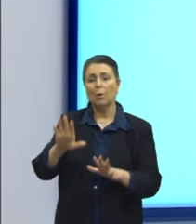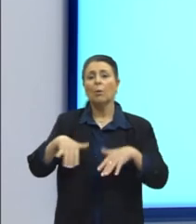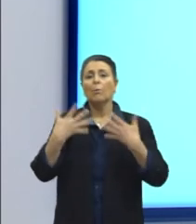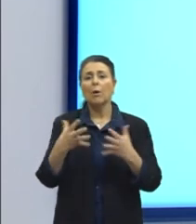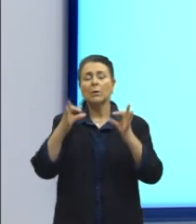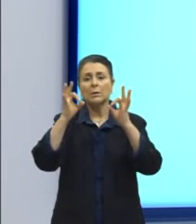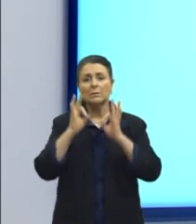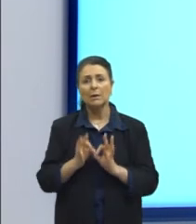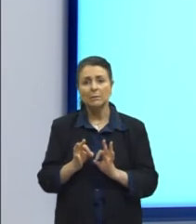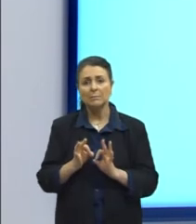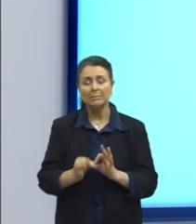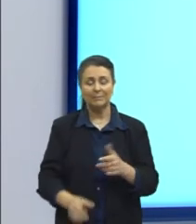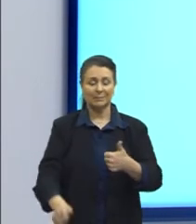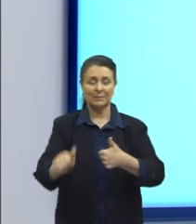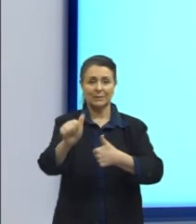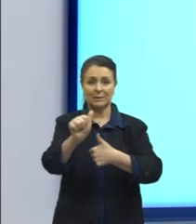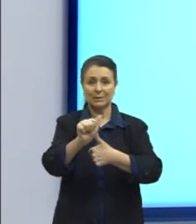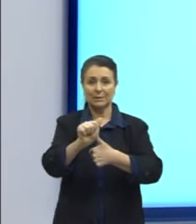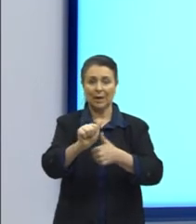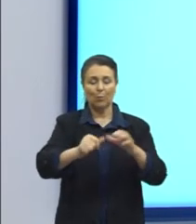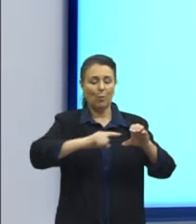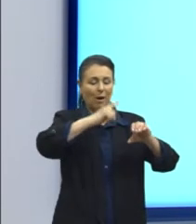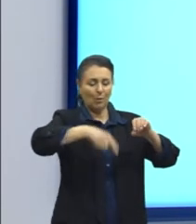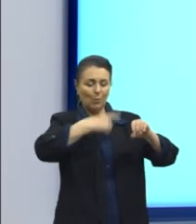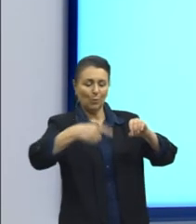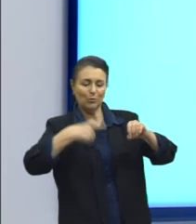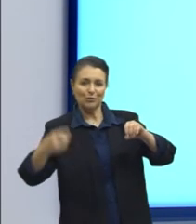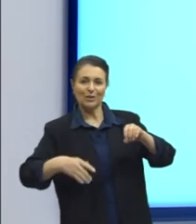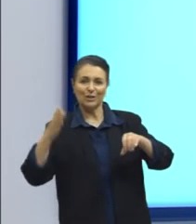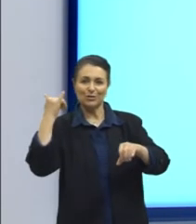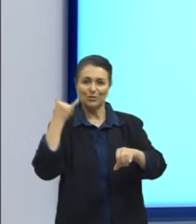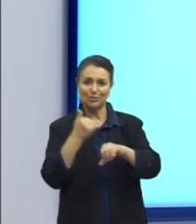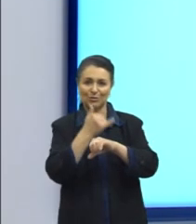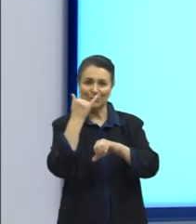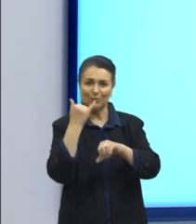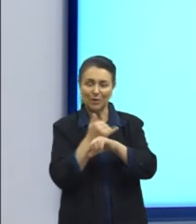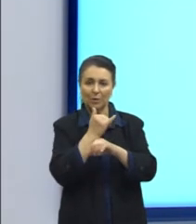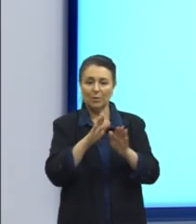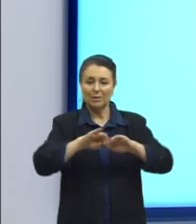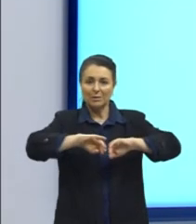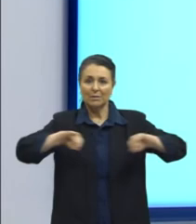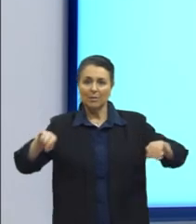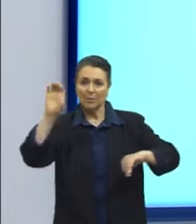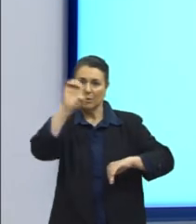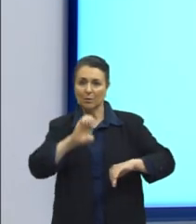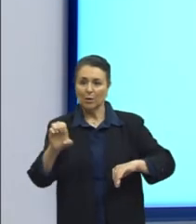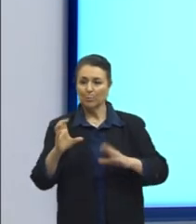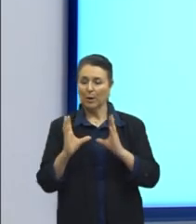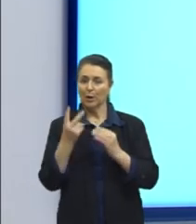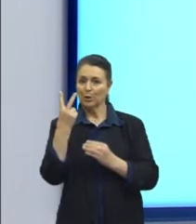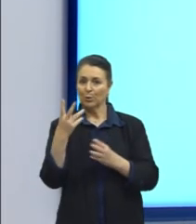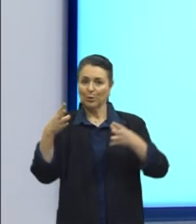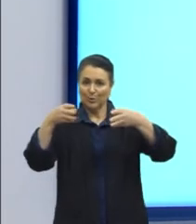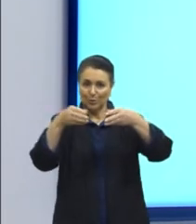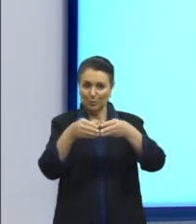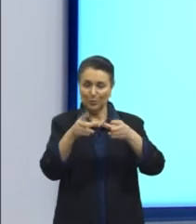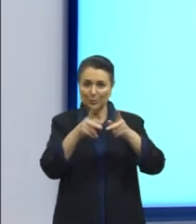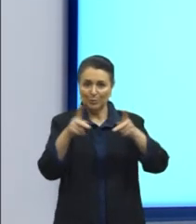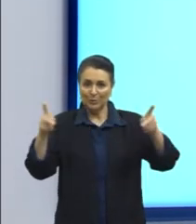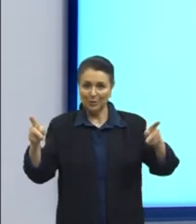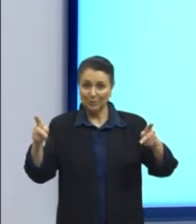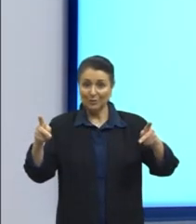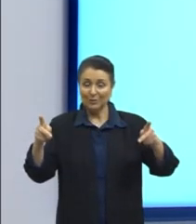nossa opção aqui é a a cortina de ferro que separou a Europa nesses dois blocos né durante esse período